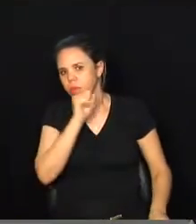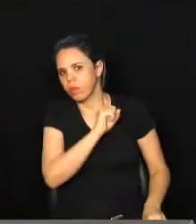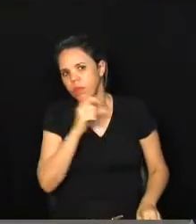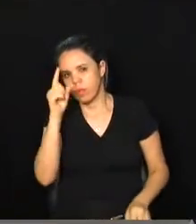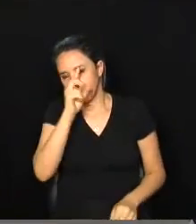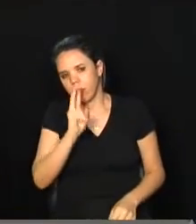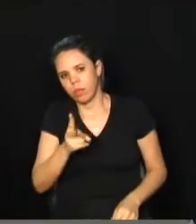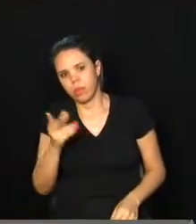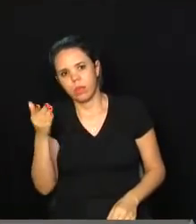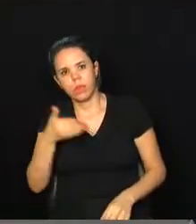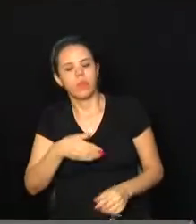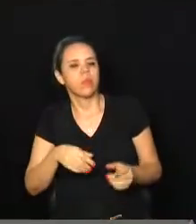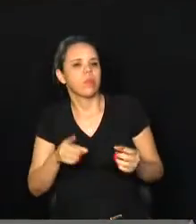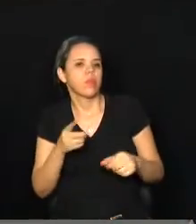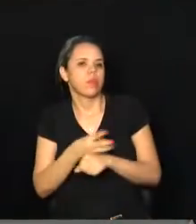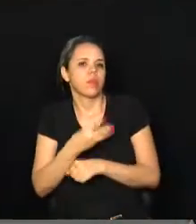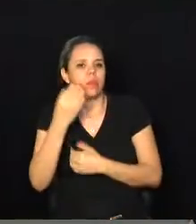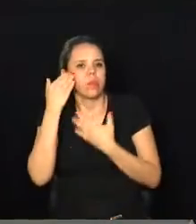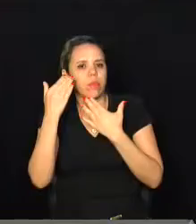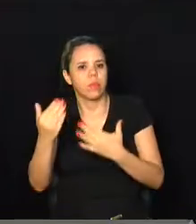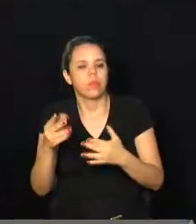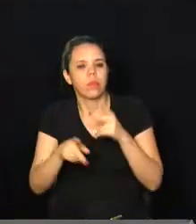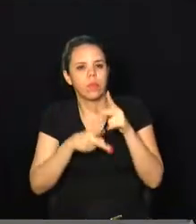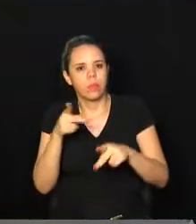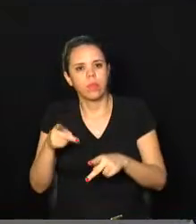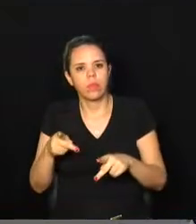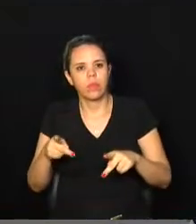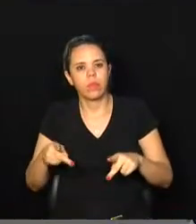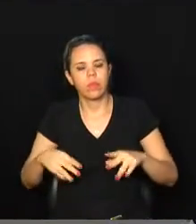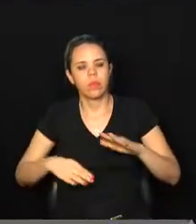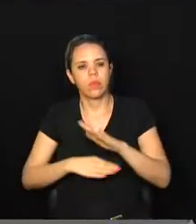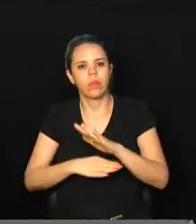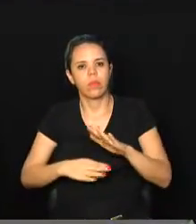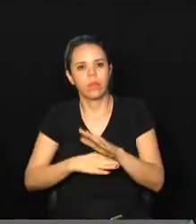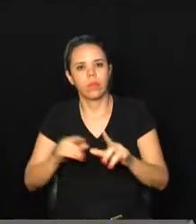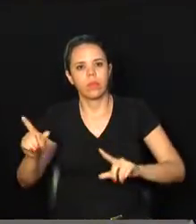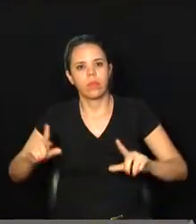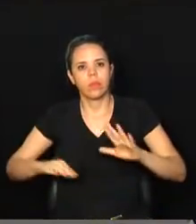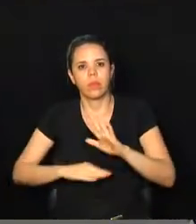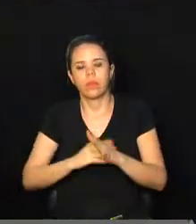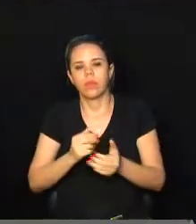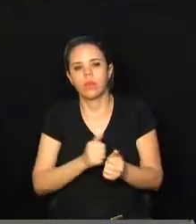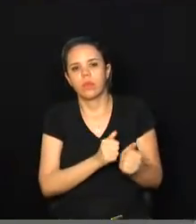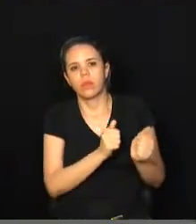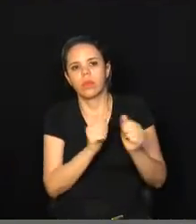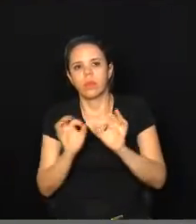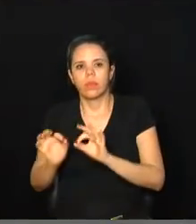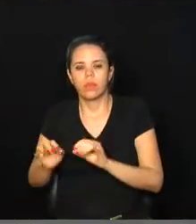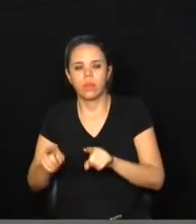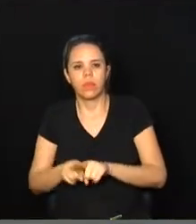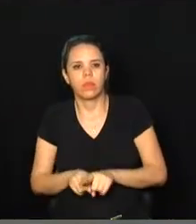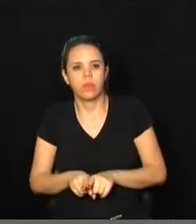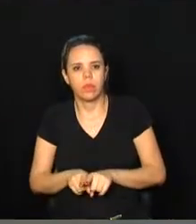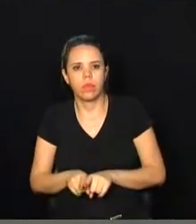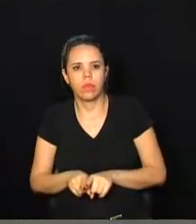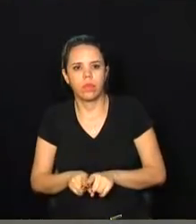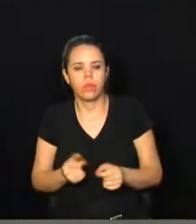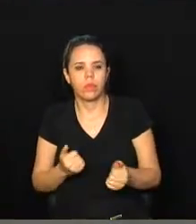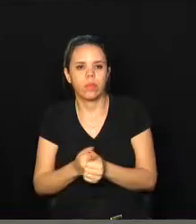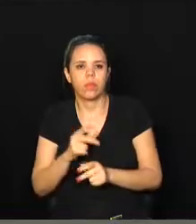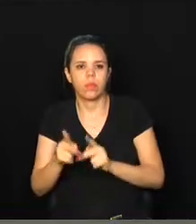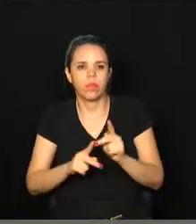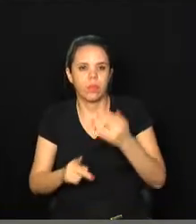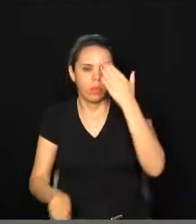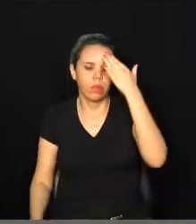a domingo no WhatsApp. Obrigado pelo pessoal aqui do cerimonial, da TV Câmara, que nos acolheu. E até a próxima, pessoal.